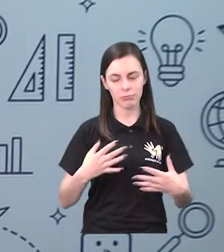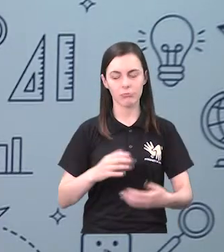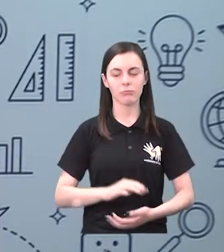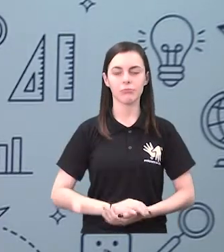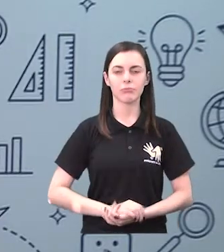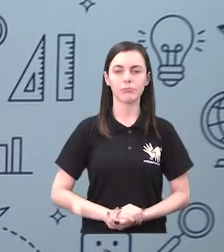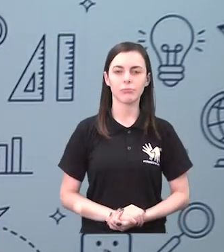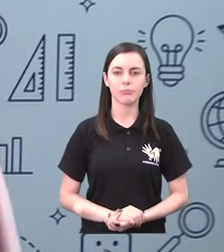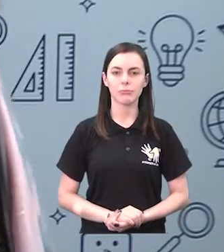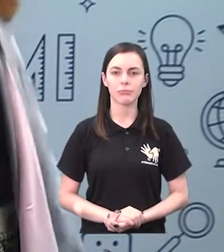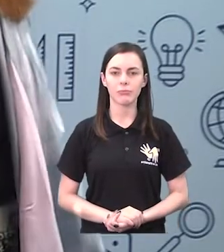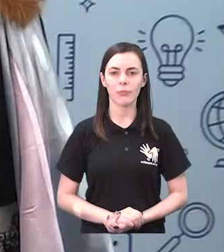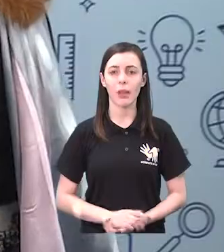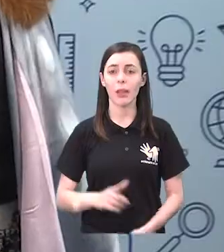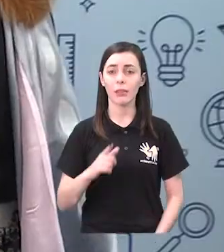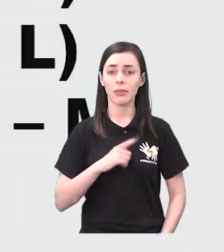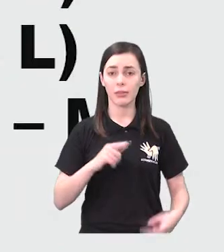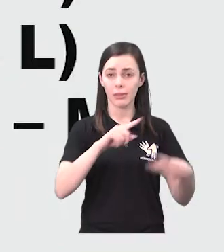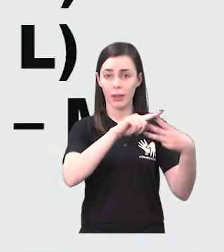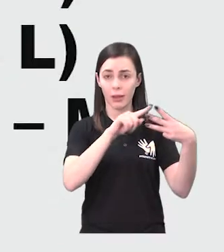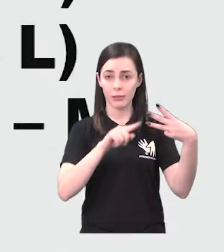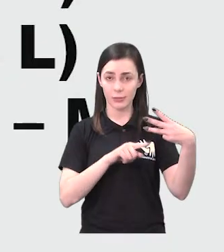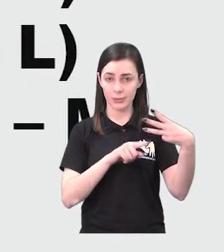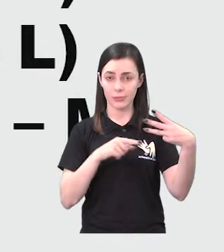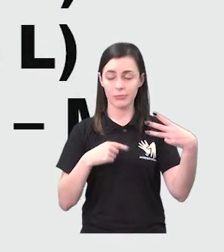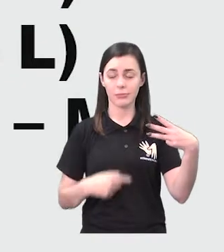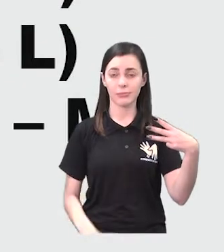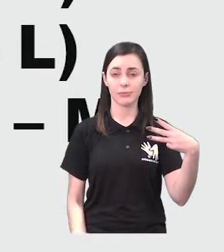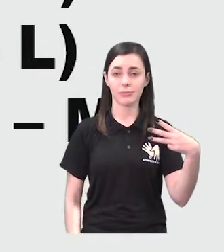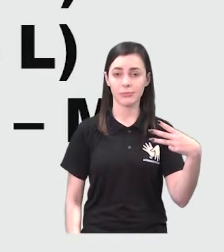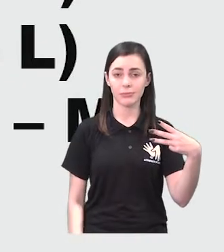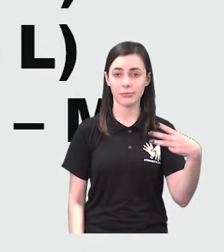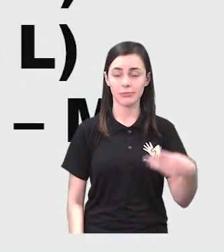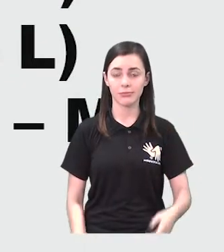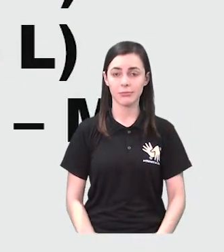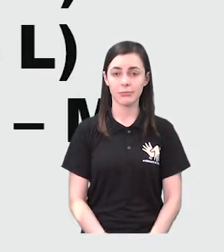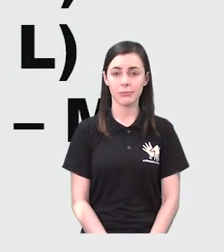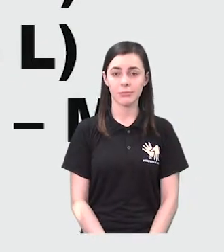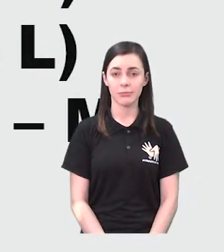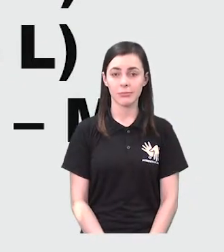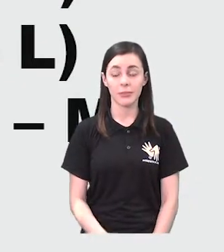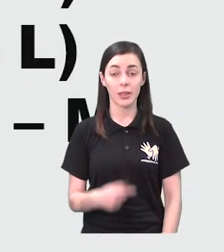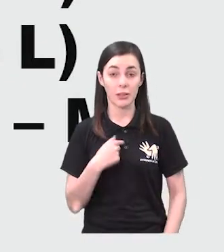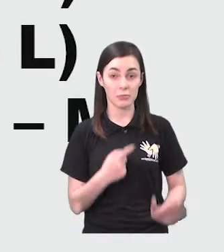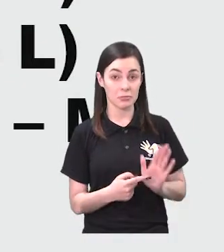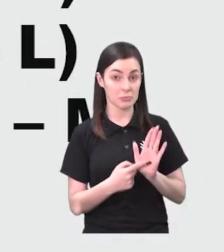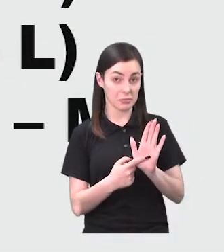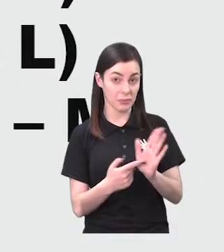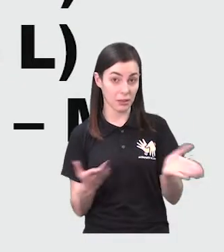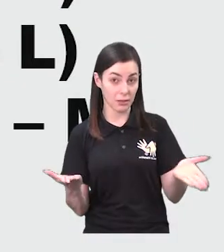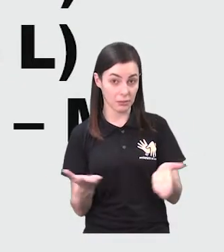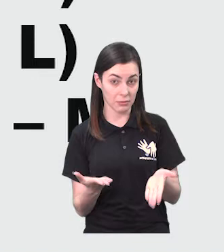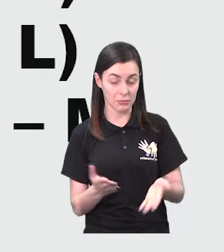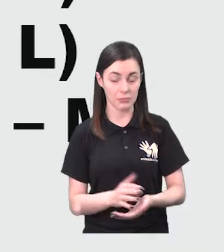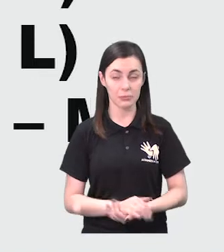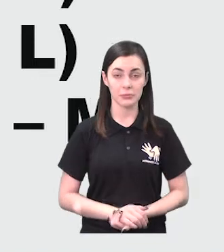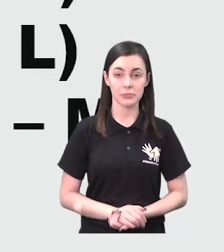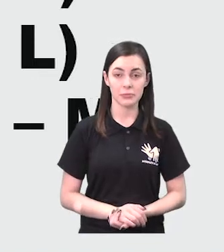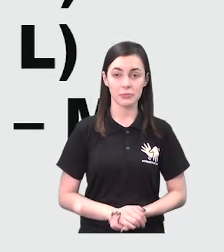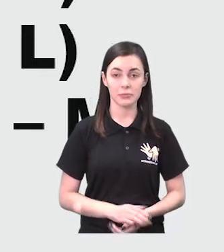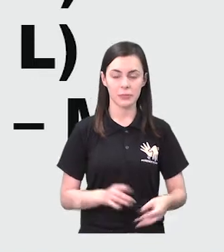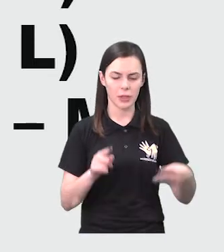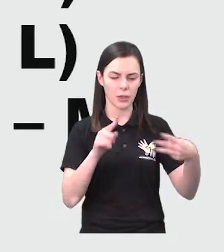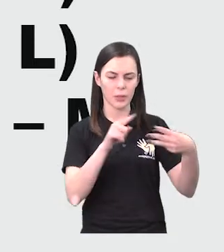eu vou te explicar nós temos três conexões possíveis aqui que eu estou propondo nesse